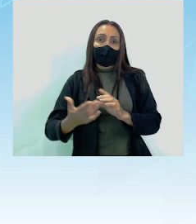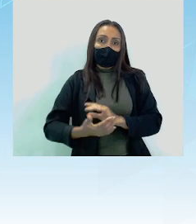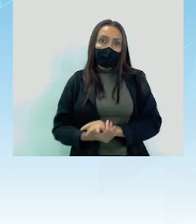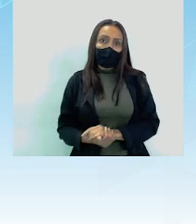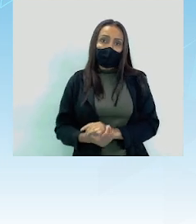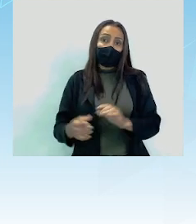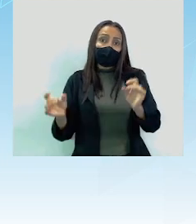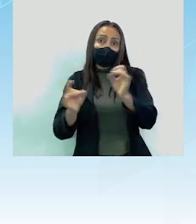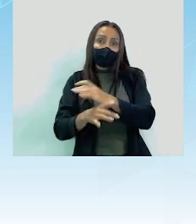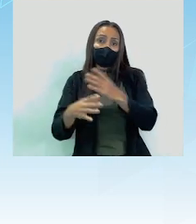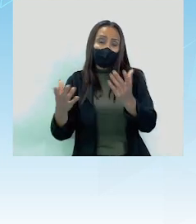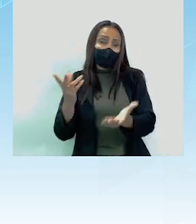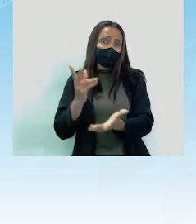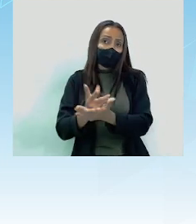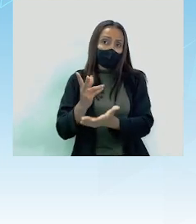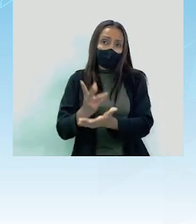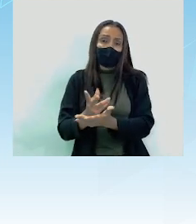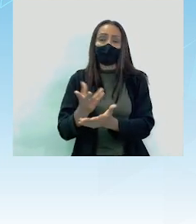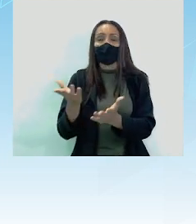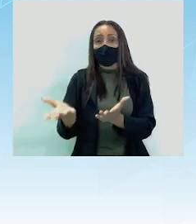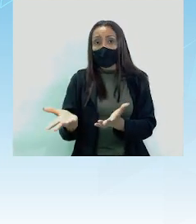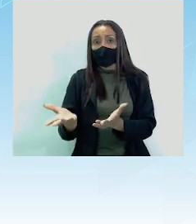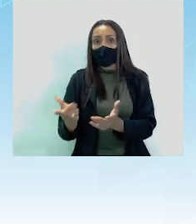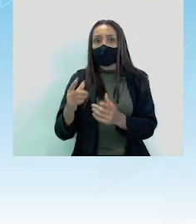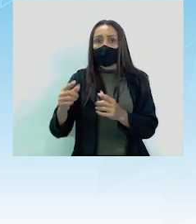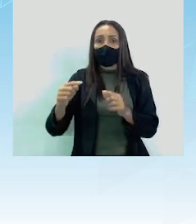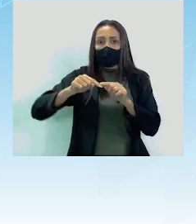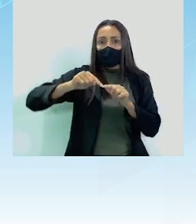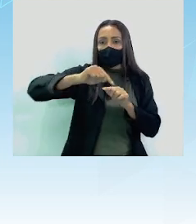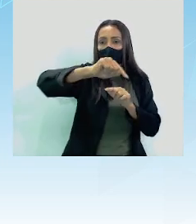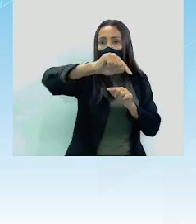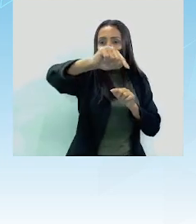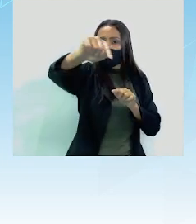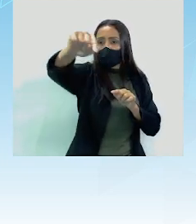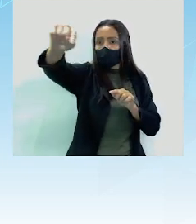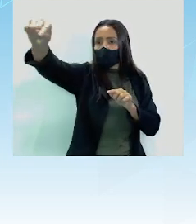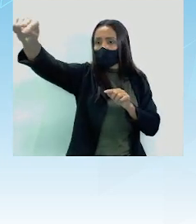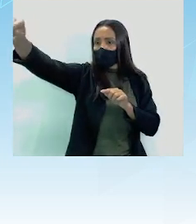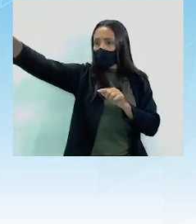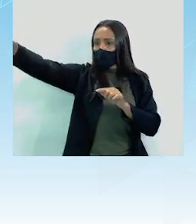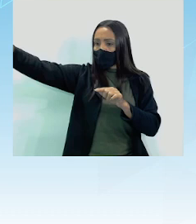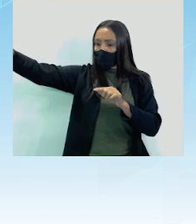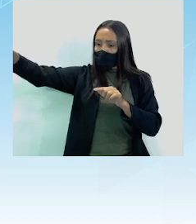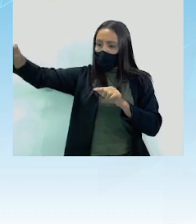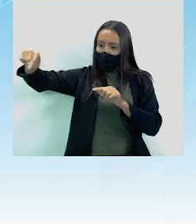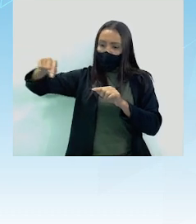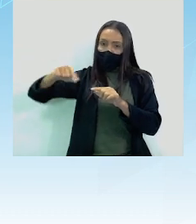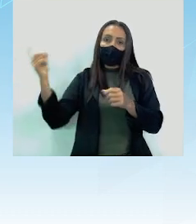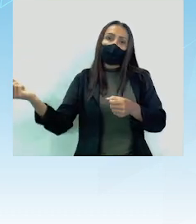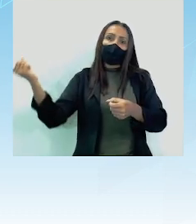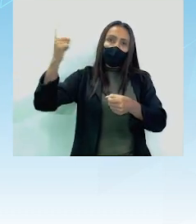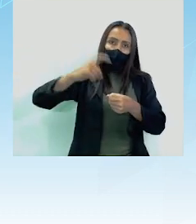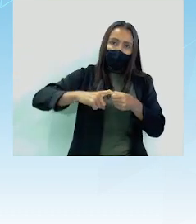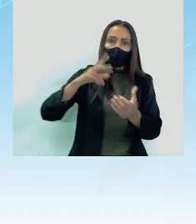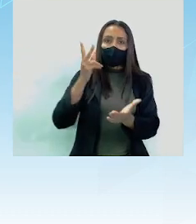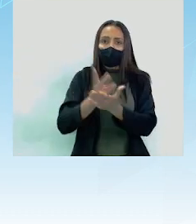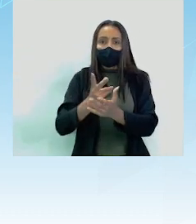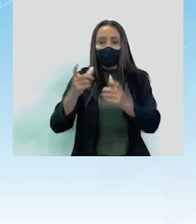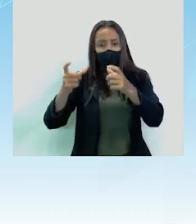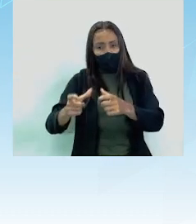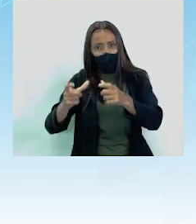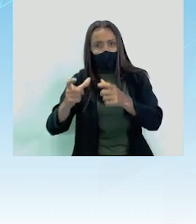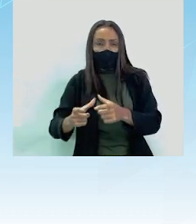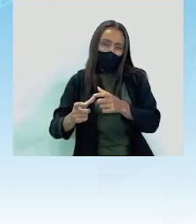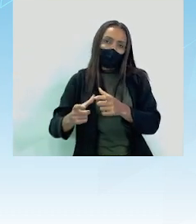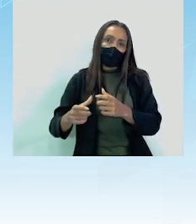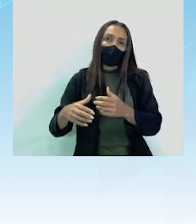e terminar no mesmo lugar, né? Mesmo que você faça um percurso muito longo, em volta enfim, de um morro ou de qualquer outro lugar, né? As